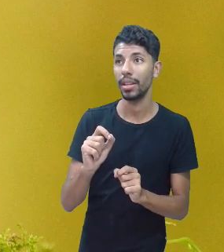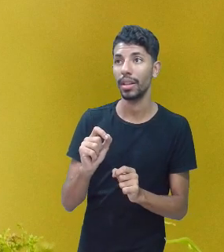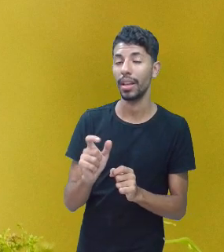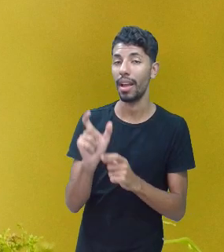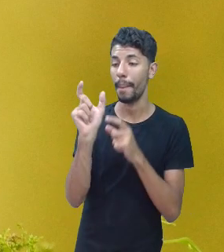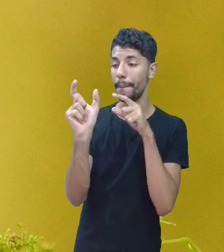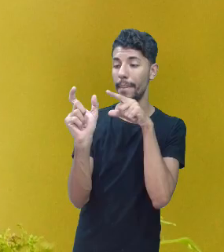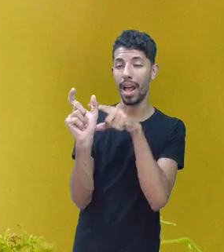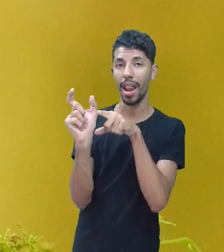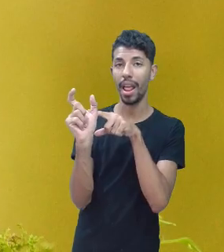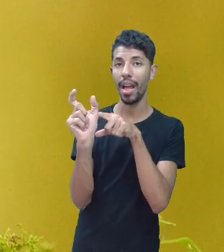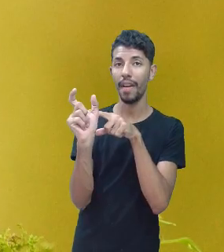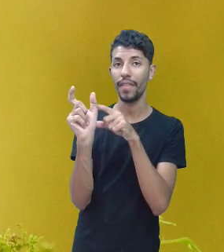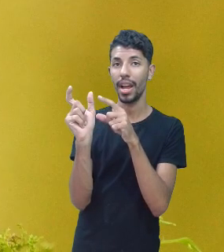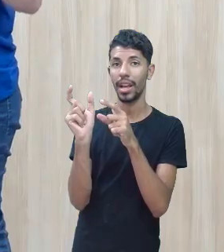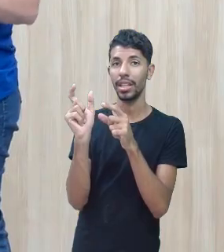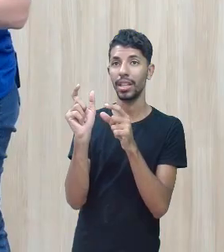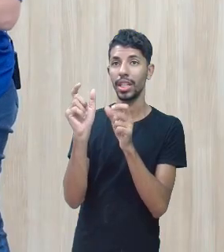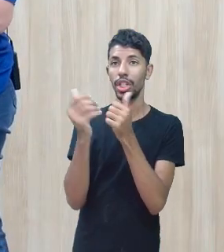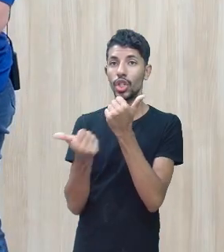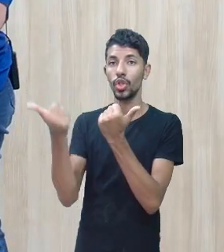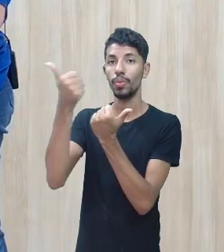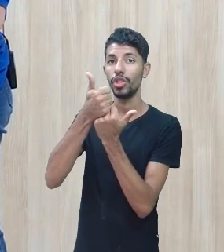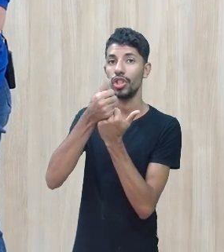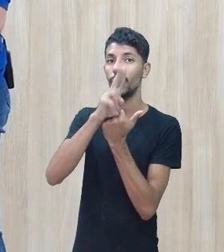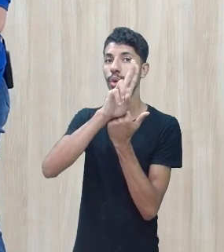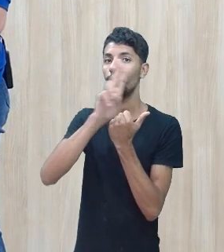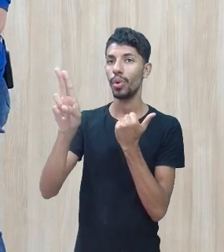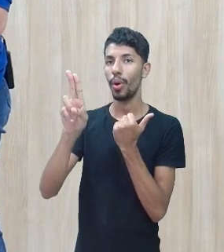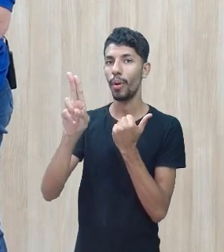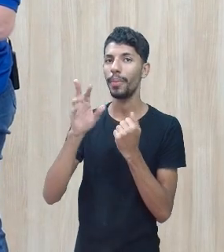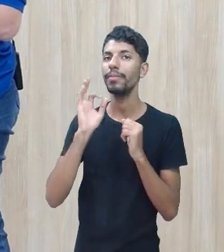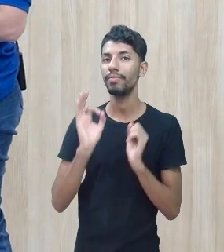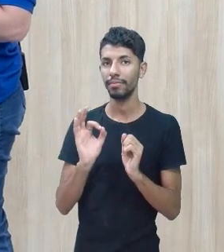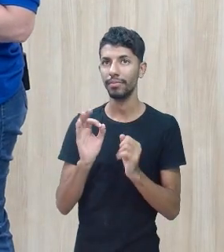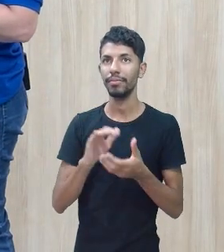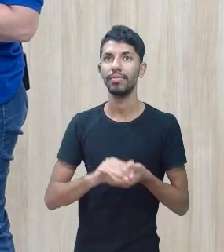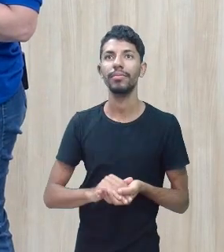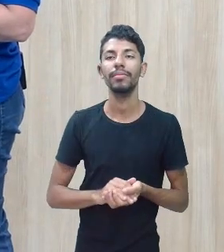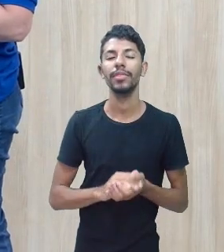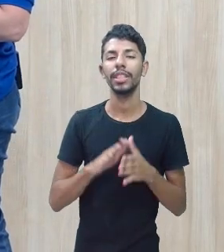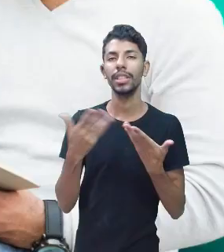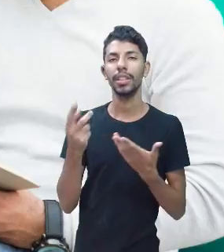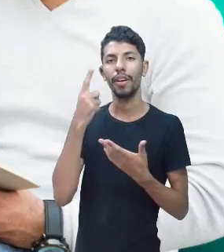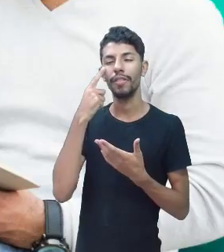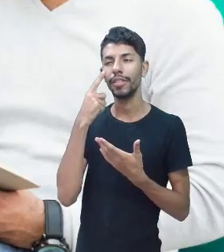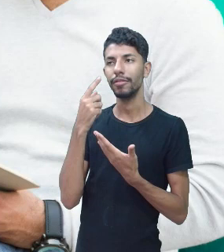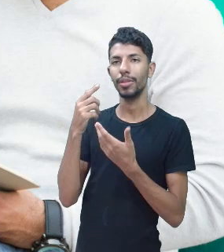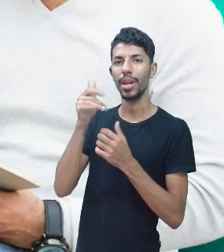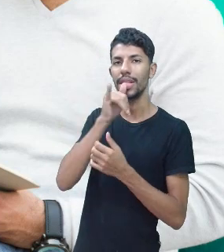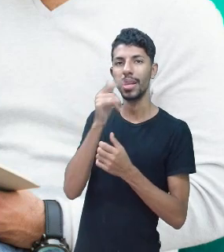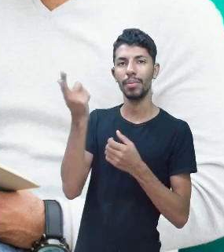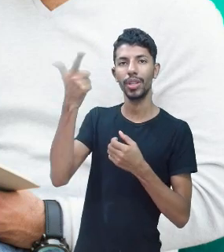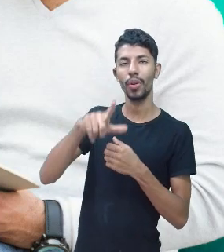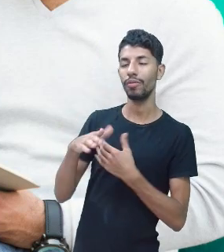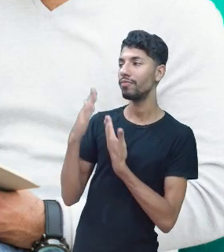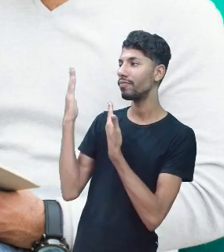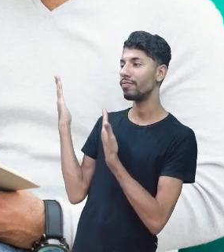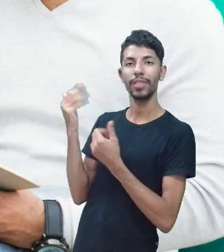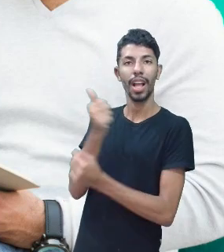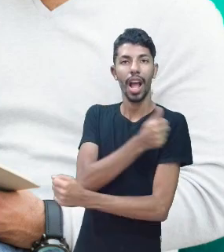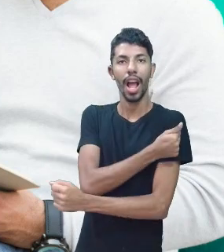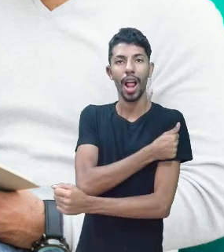aquela palavra que está no lugar do nome. Voltando lá, vocês percebem, né? Os alunos e alunas do 6º